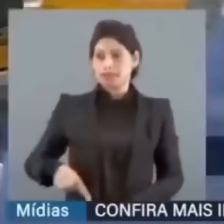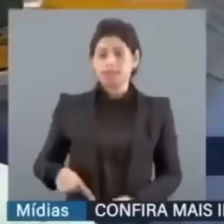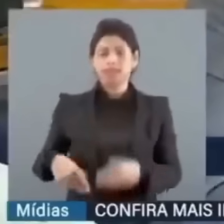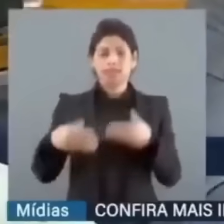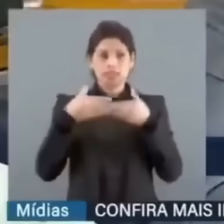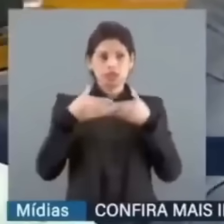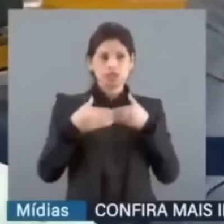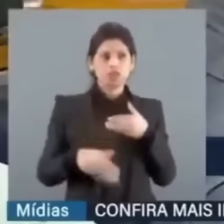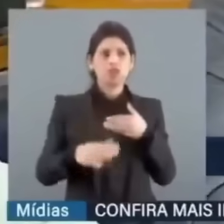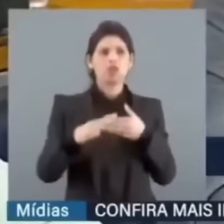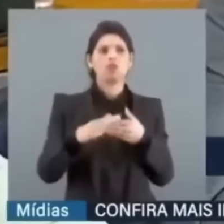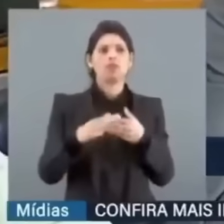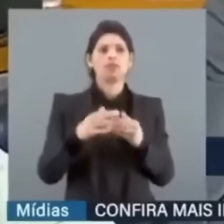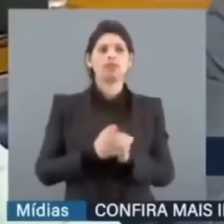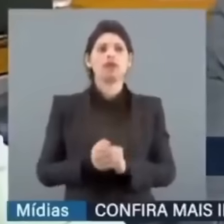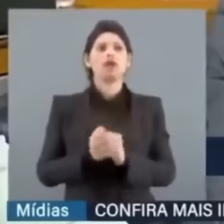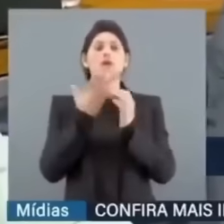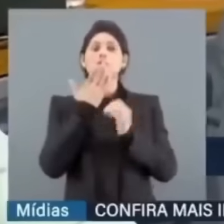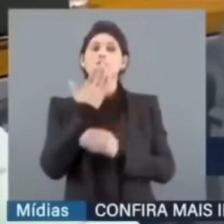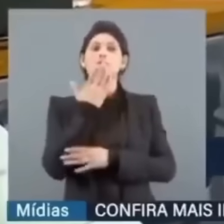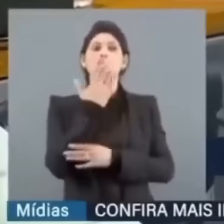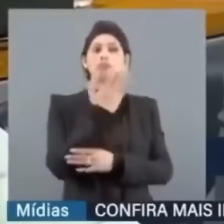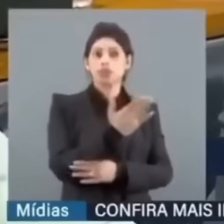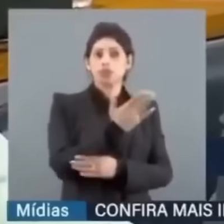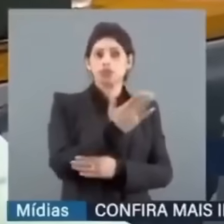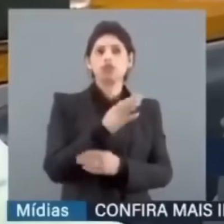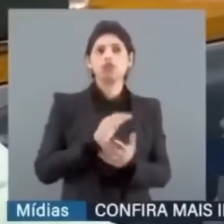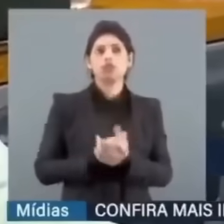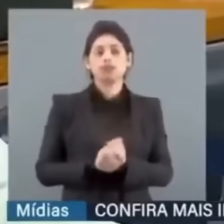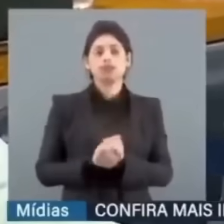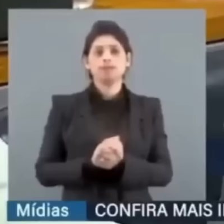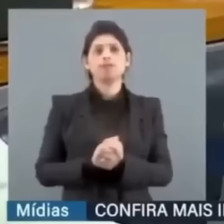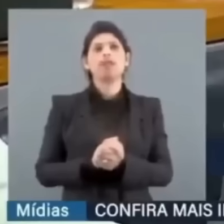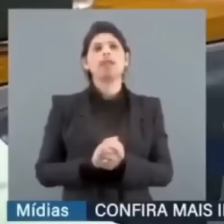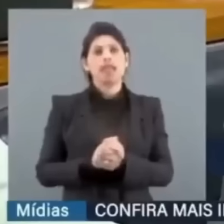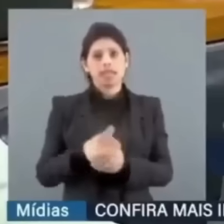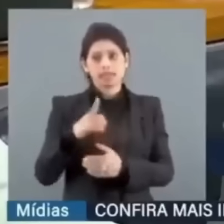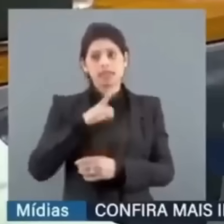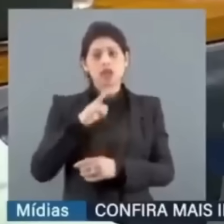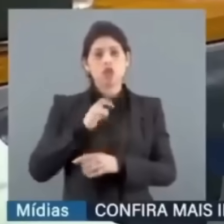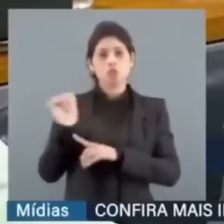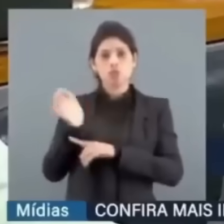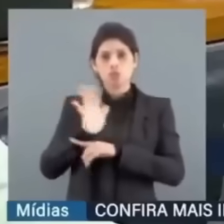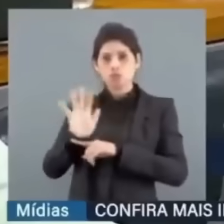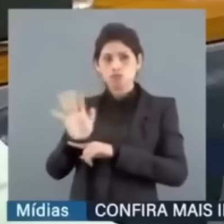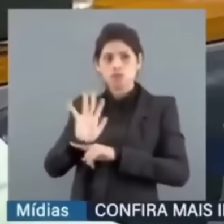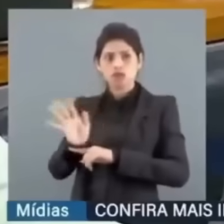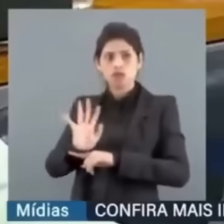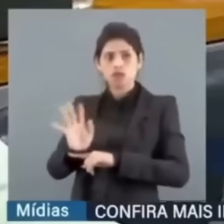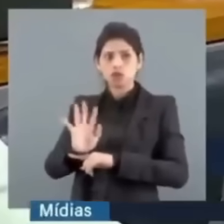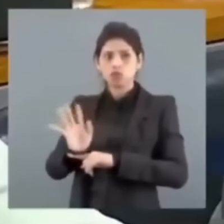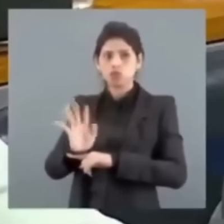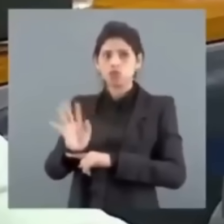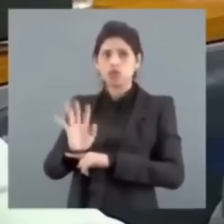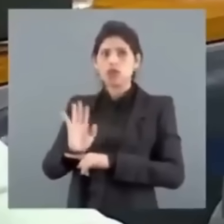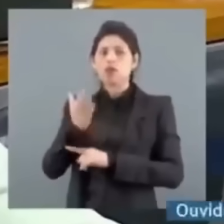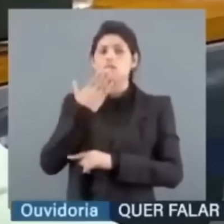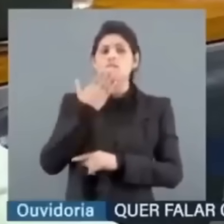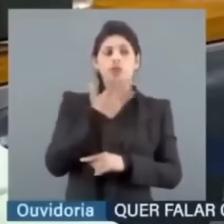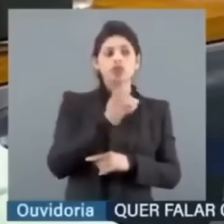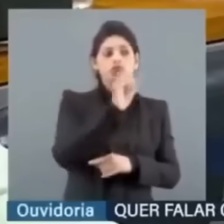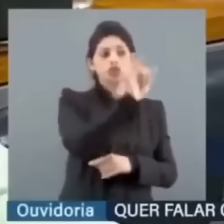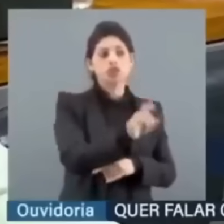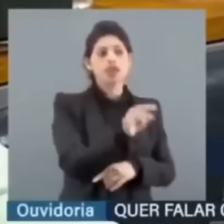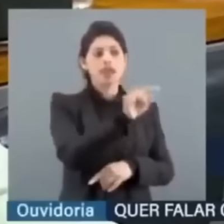eu vou iniciar solicitando que se passe um vídeo, porque o nosso depoente, o